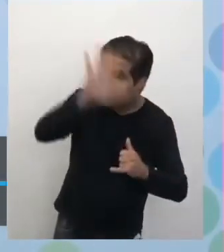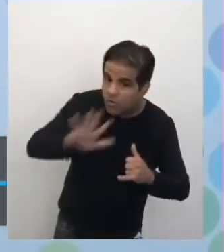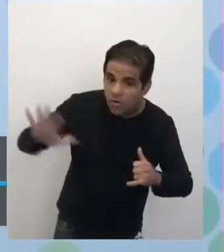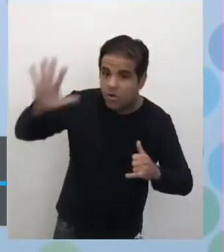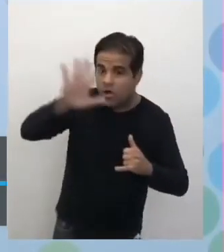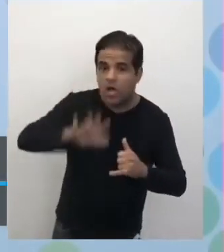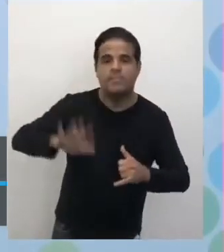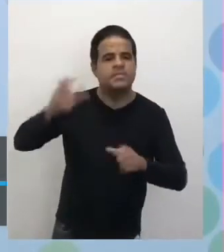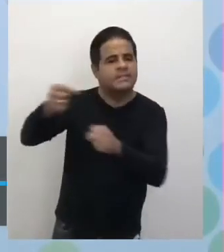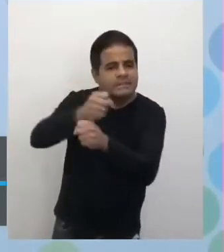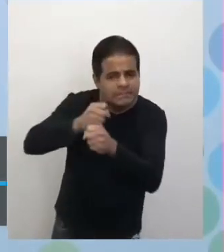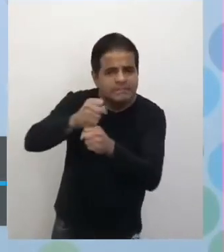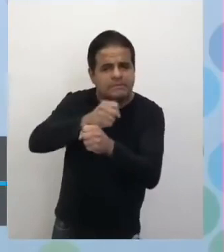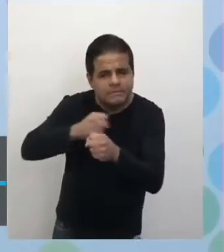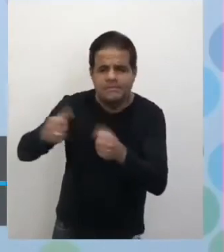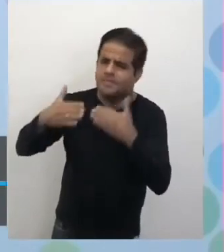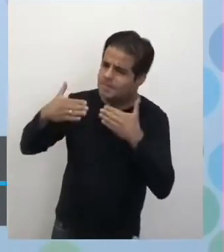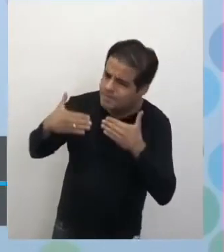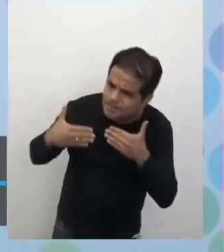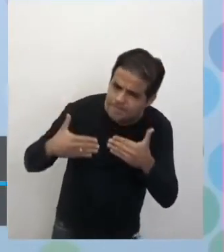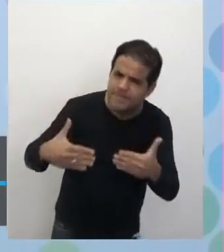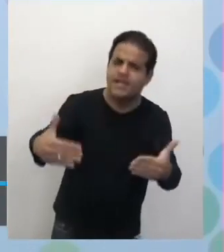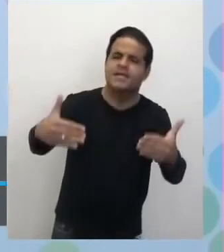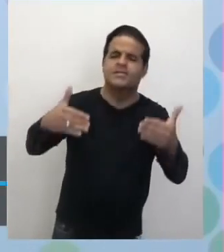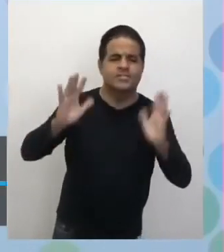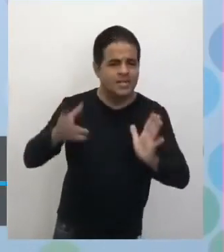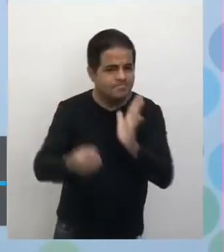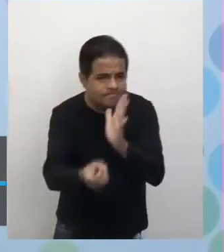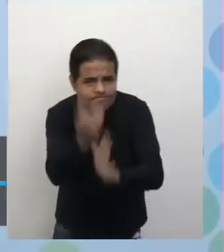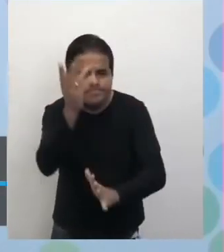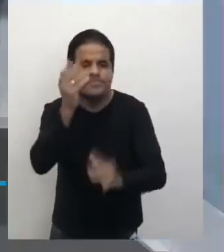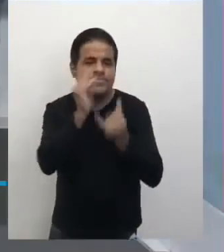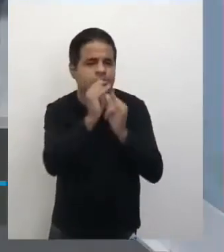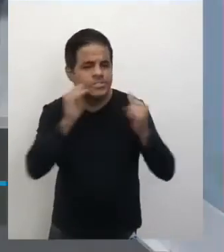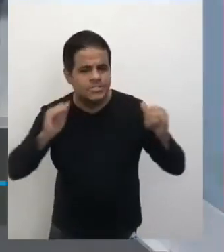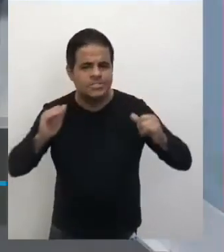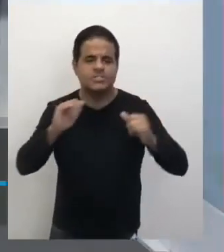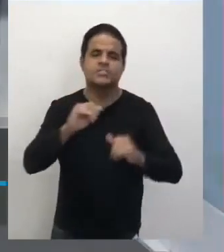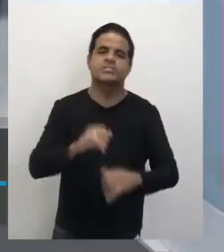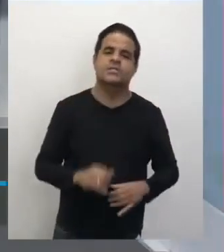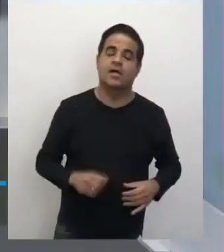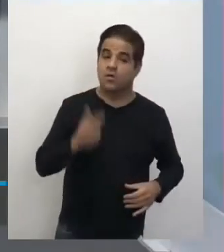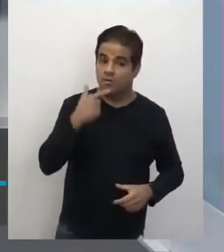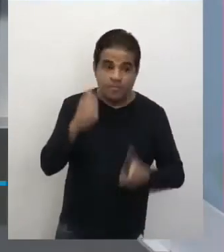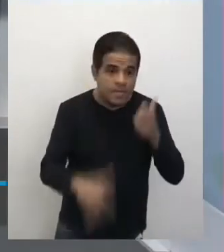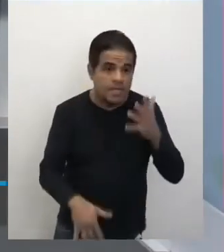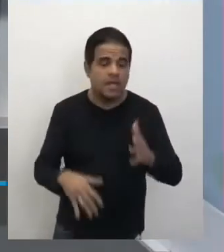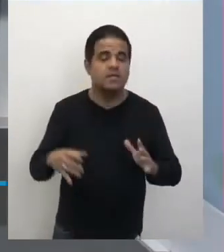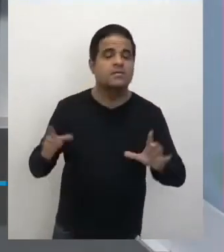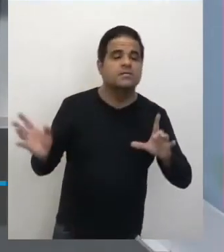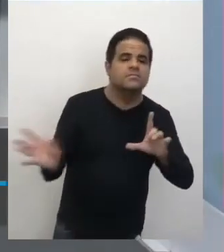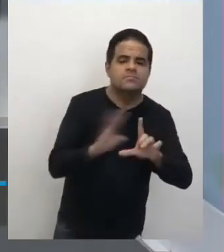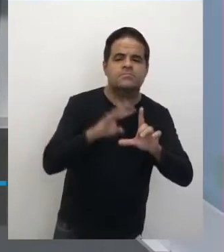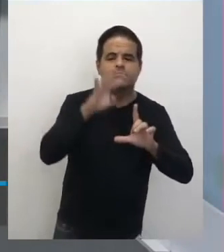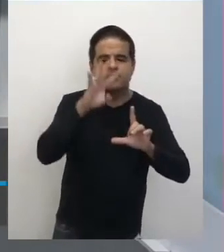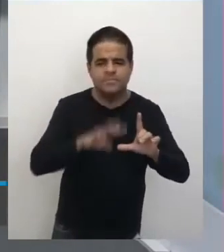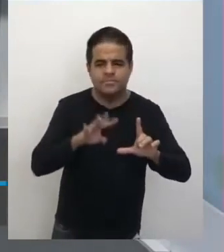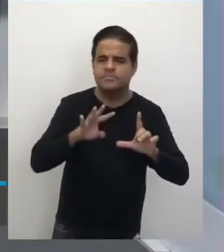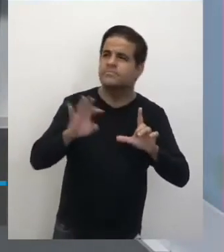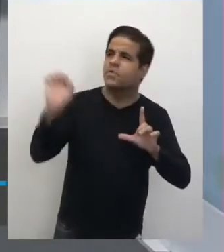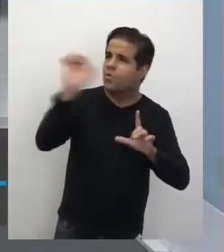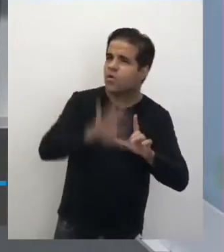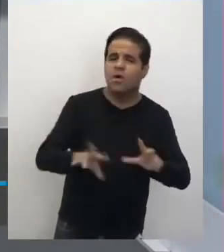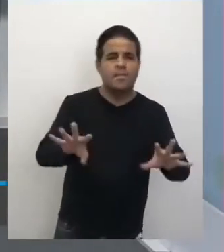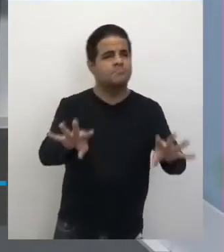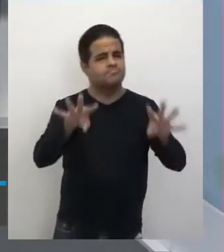já está anos-luz aí na nossa frente aí, né, gerando aí energia eólica e energia luz. Quando a gente fala matriz energética europeia e vê